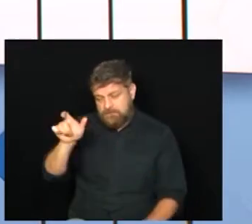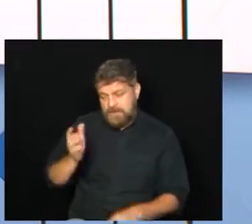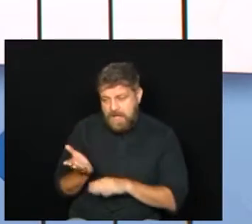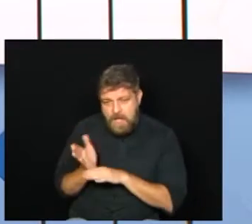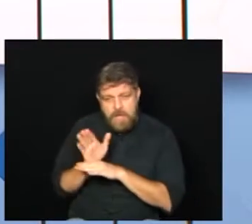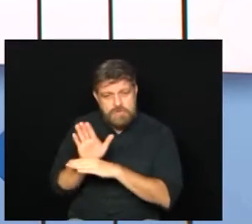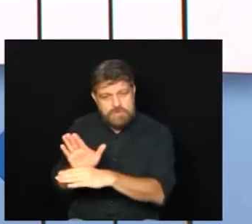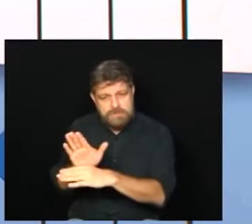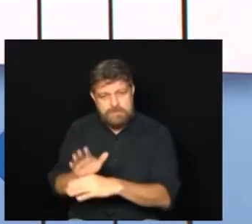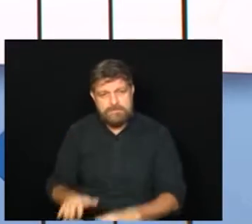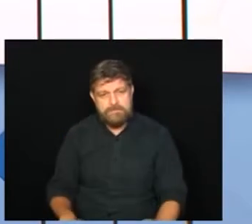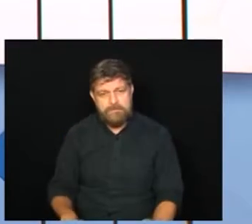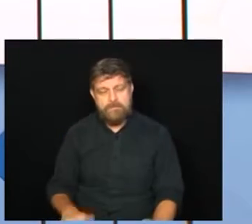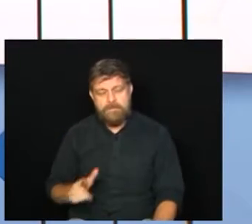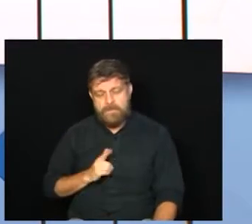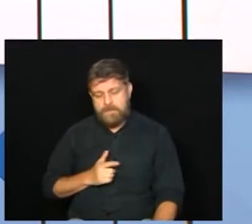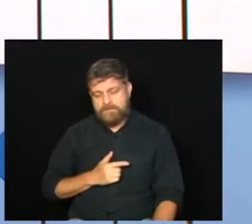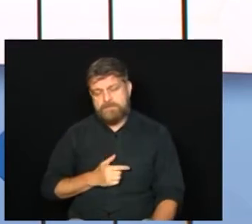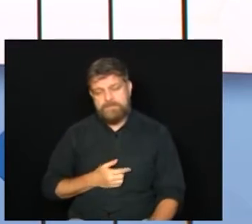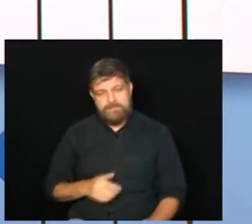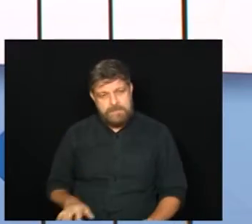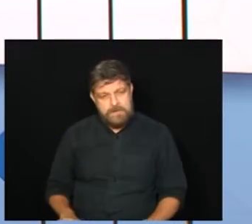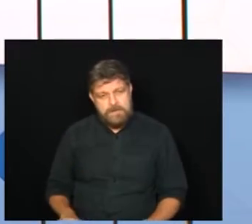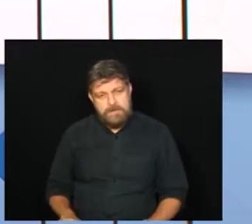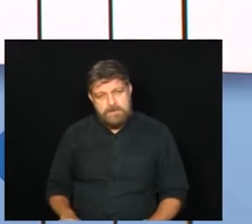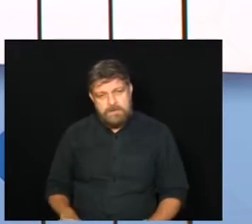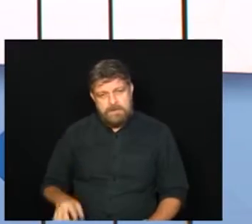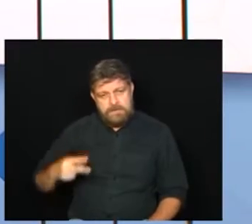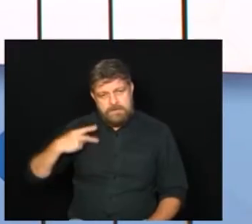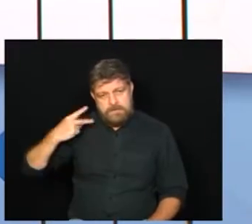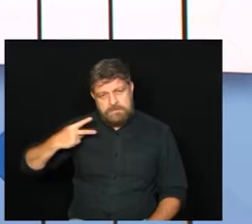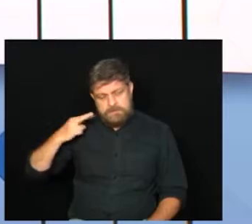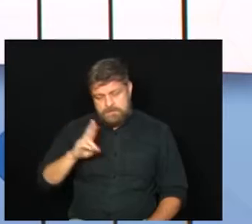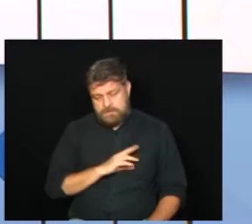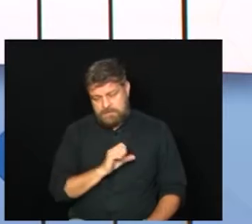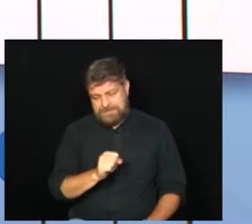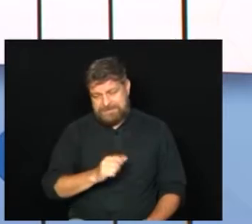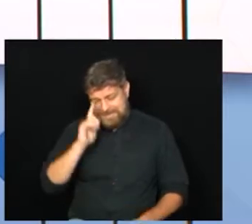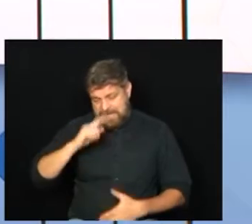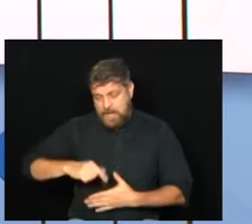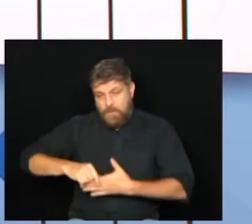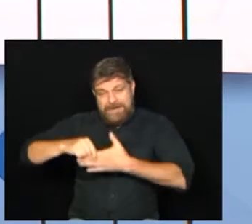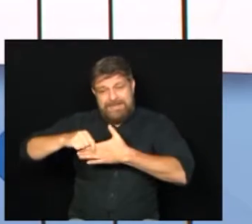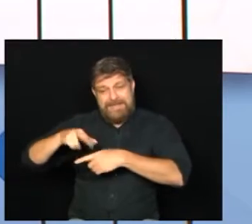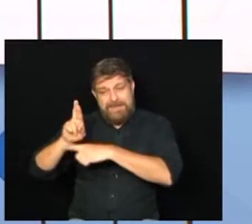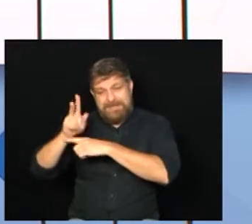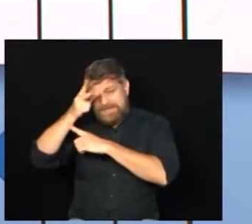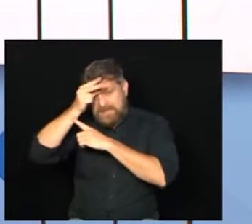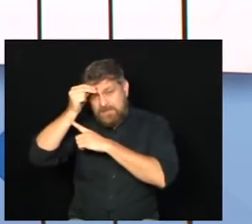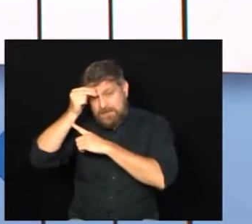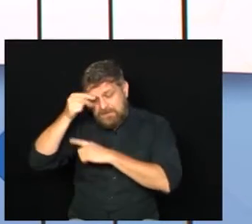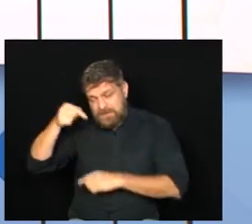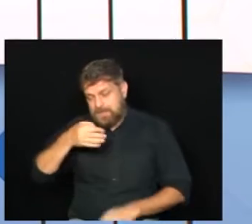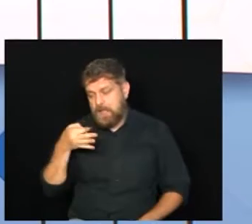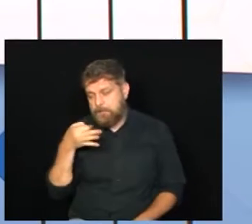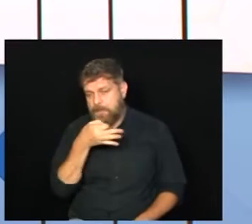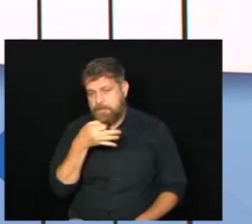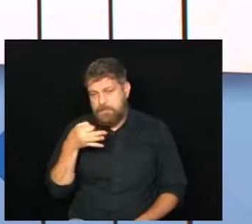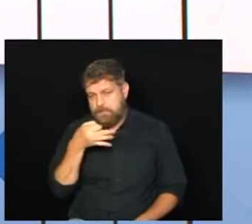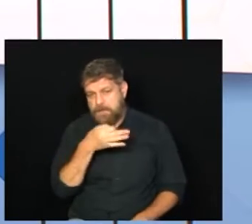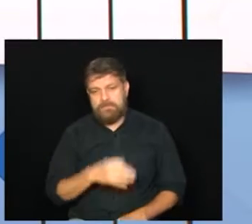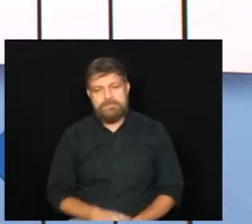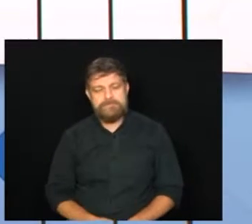microempreendedores individuais que serão beneficiados. O vereador Luiz Rossini, que é o líder de governo da Câmara, falou da